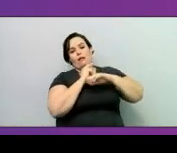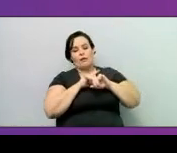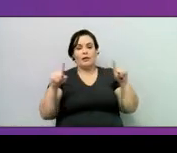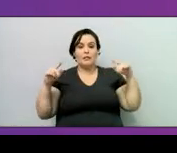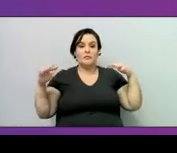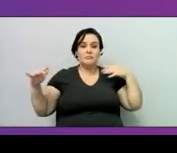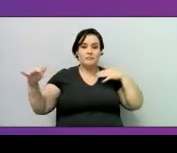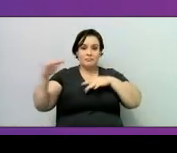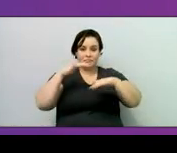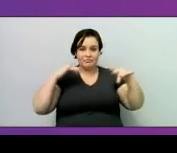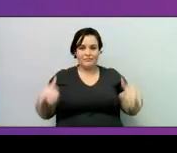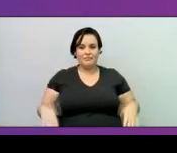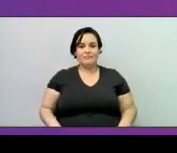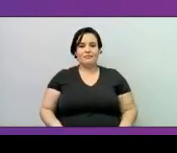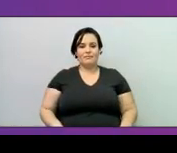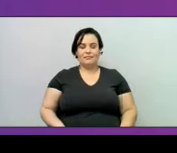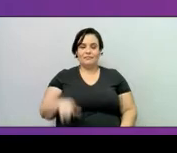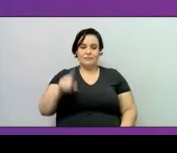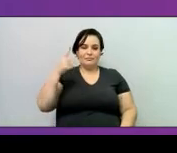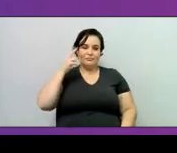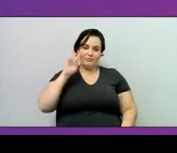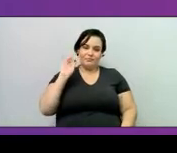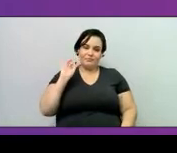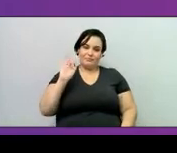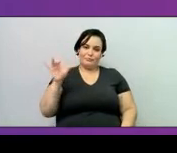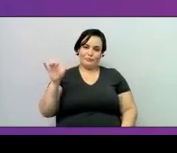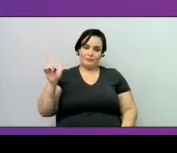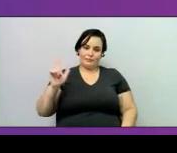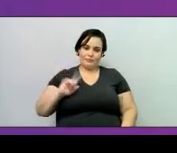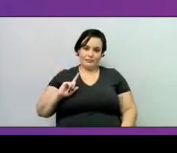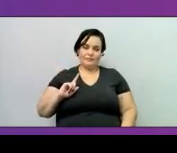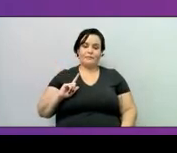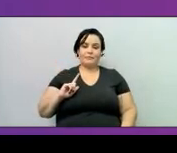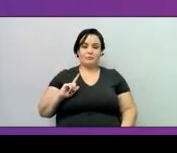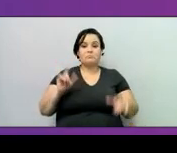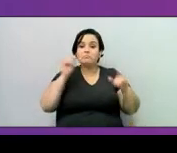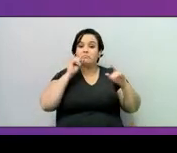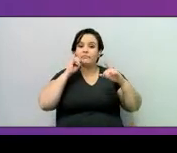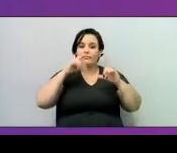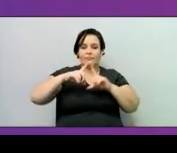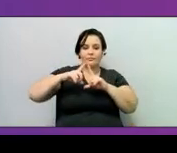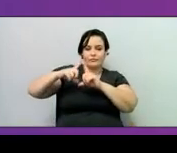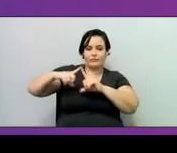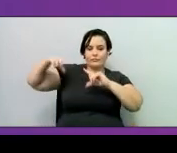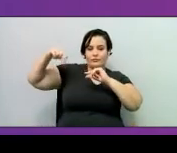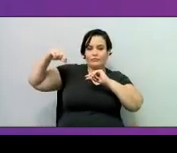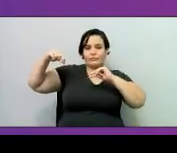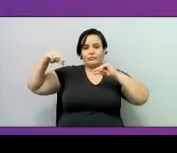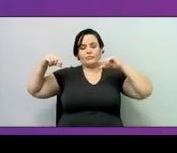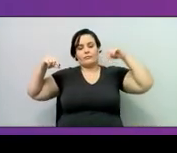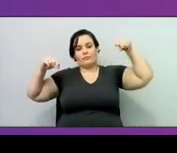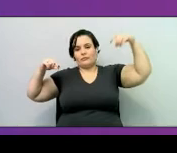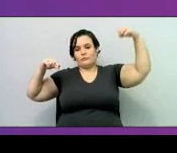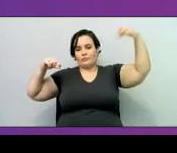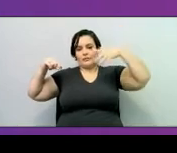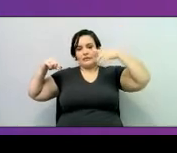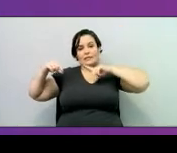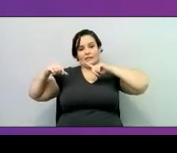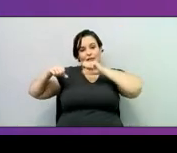você só vê como ela se projeta ela incide sobre a lua por exemplo quando a lua tá nova porque a lua está sob a sombra do Sol da